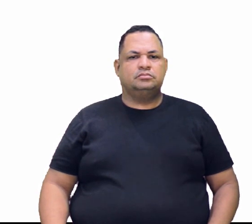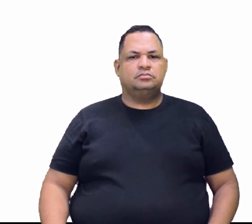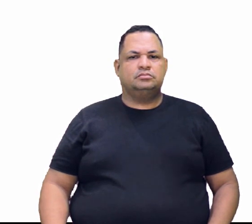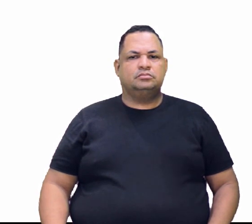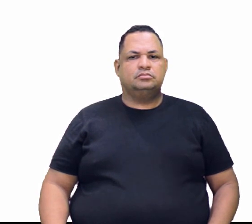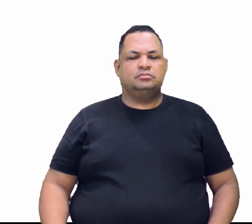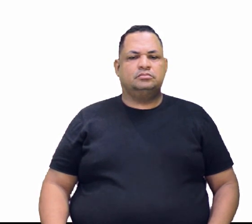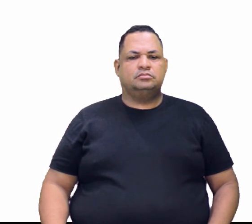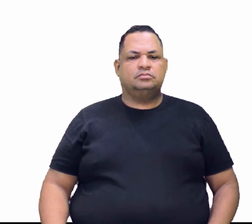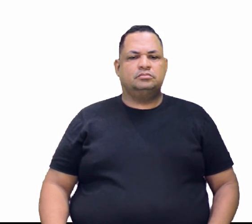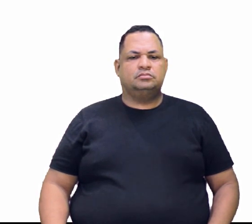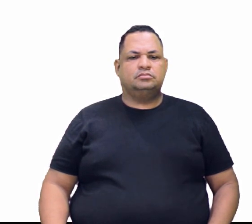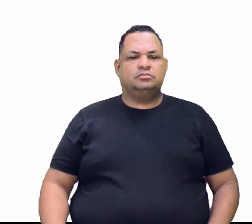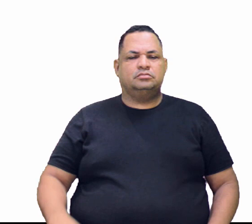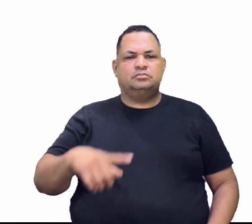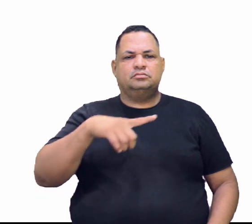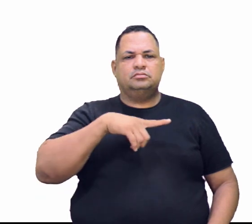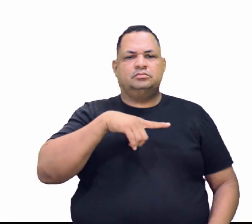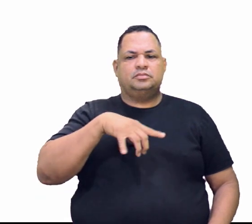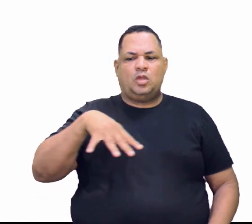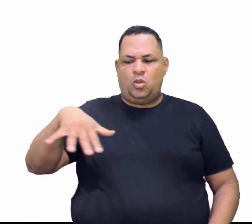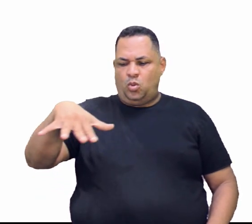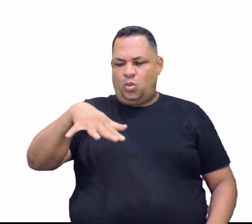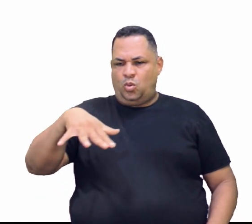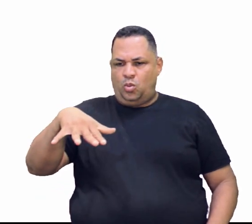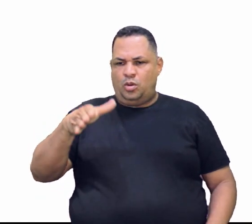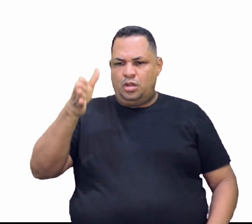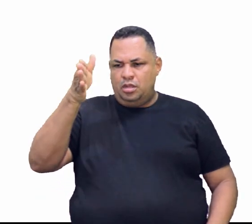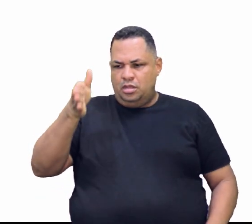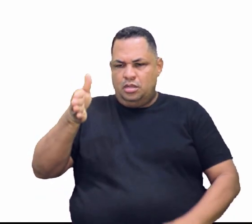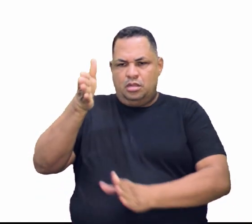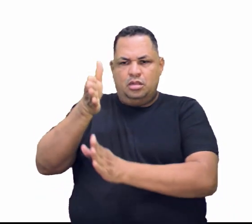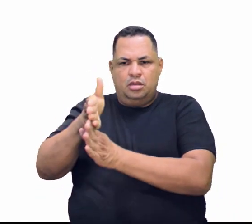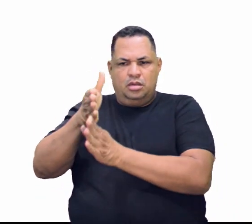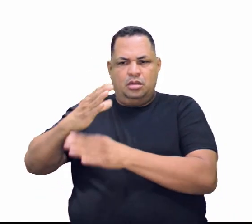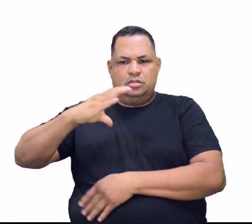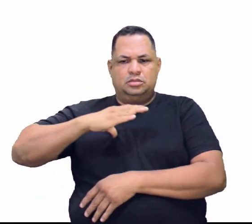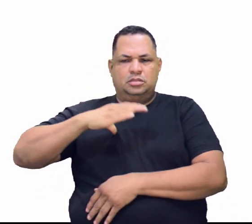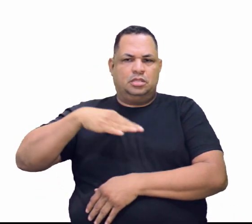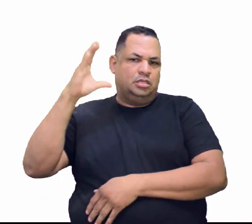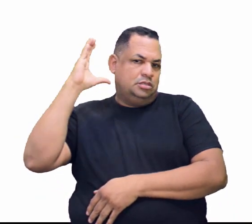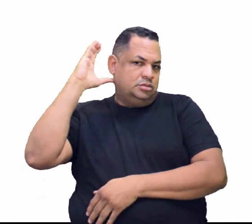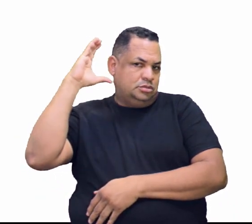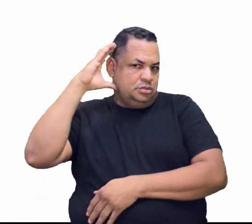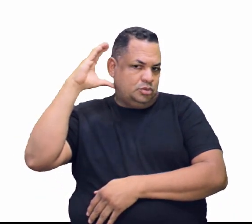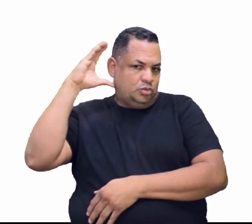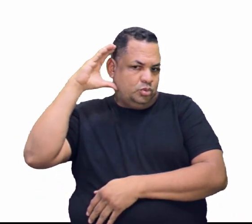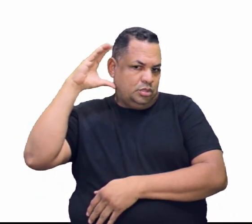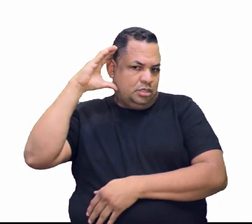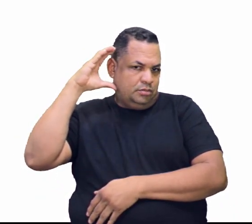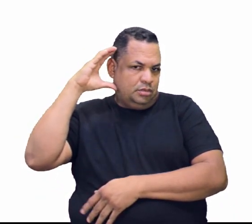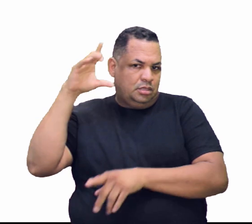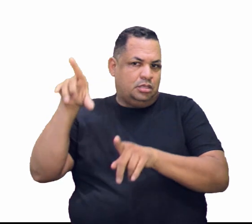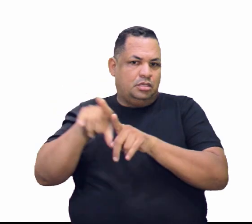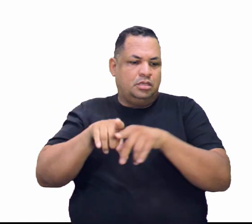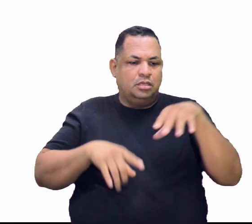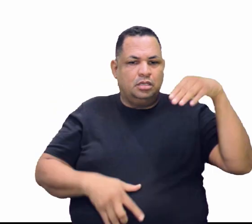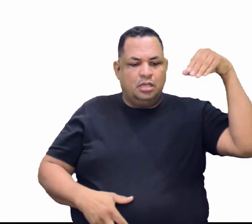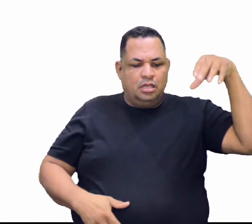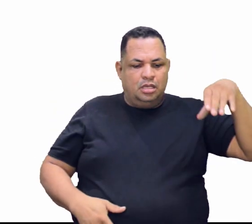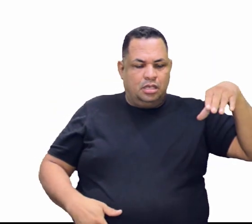aí. Tendo como pontos extremos a cidade de Cuiabá e Santo Antônio do Rio Madeira.